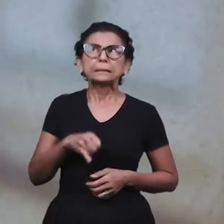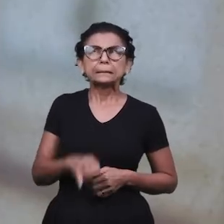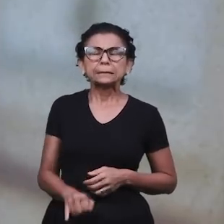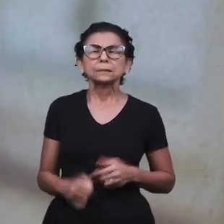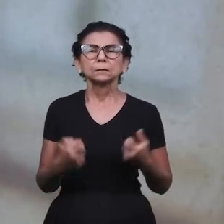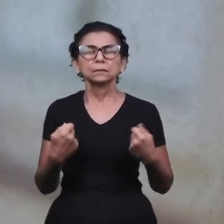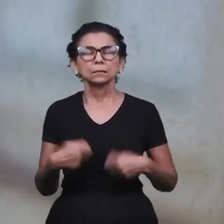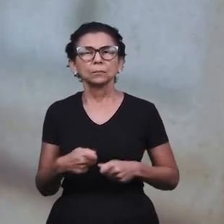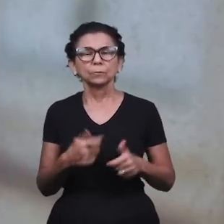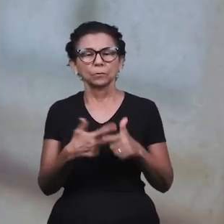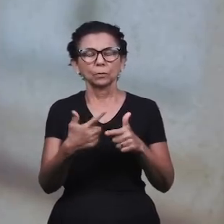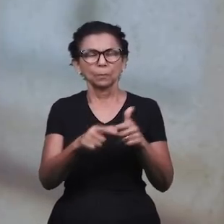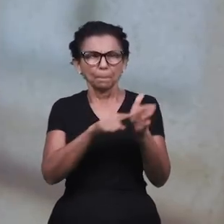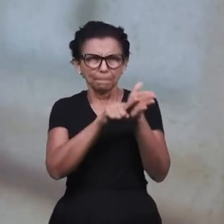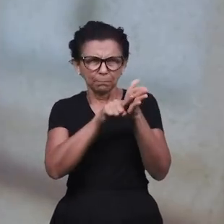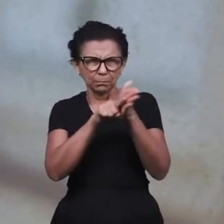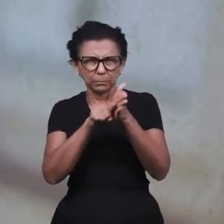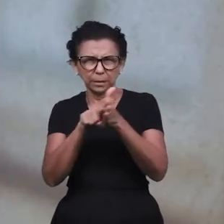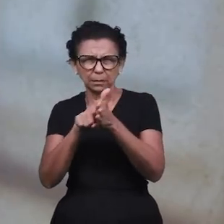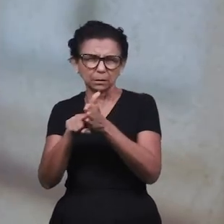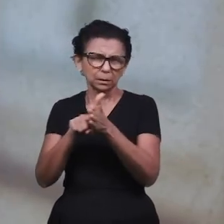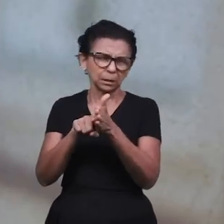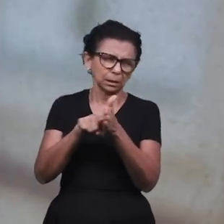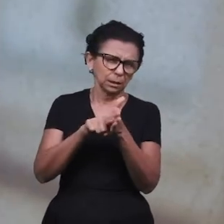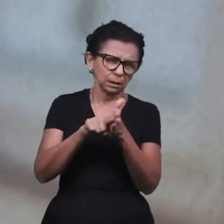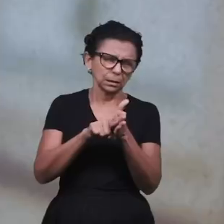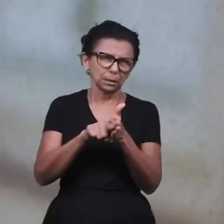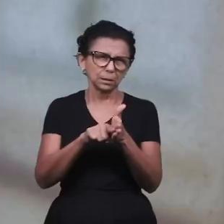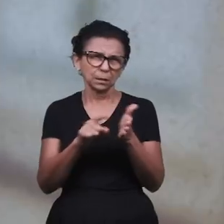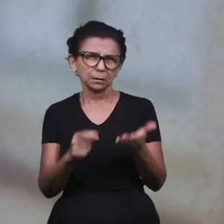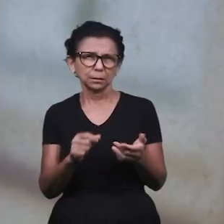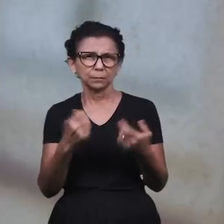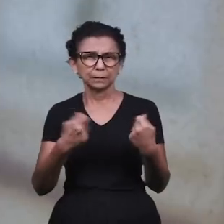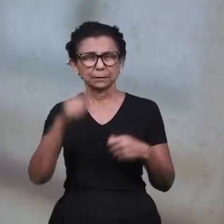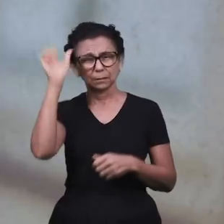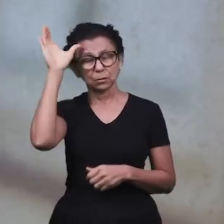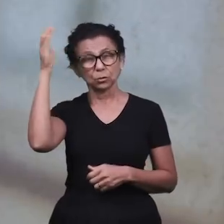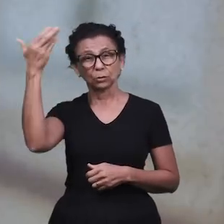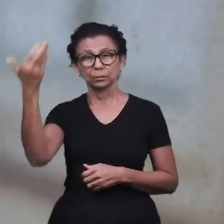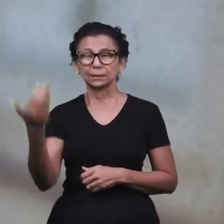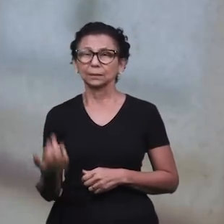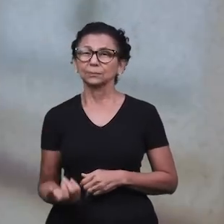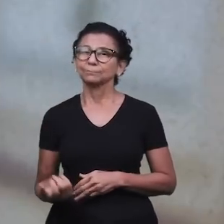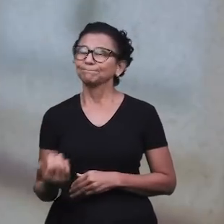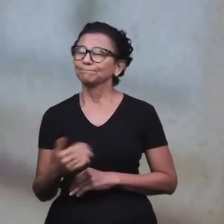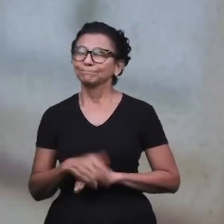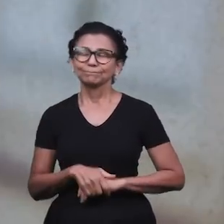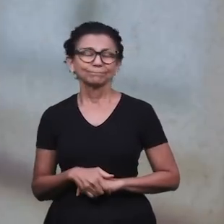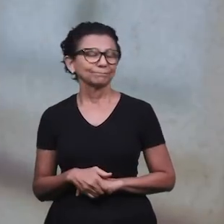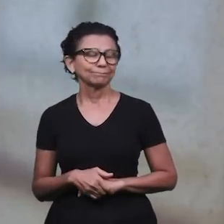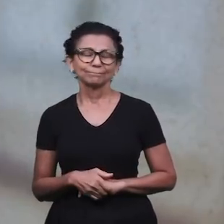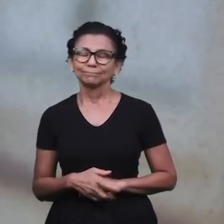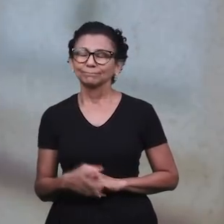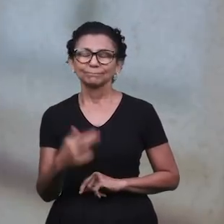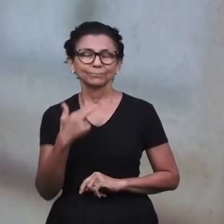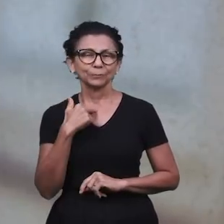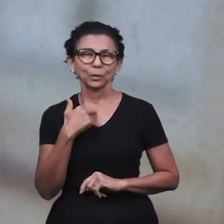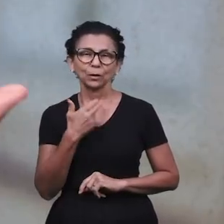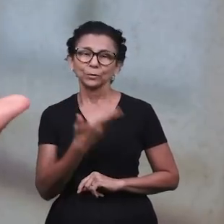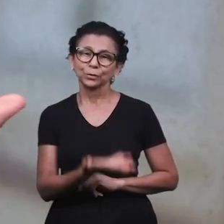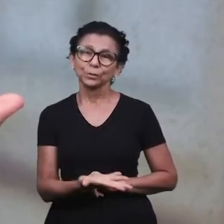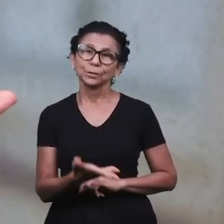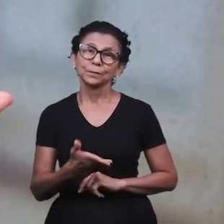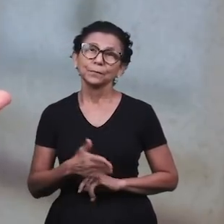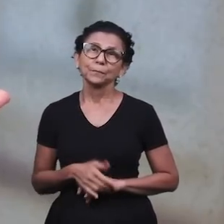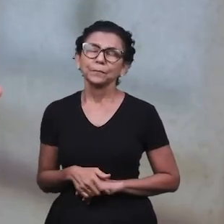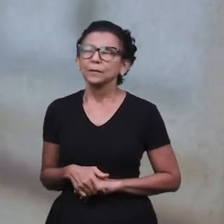perícia detalhada para a solução do processo. Também não cabe no juizado especial civil. Por que não? Por que